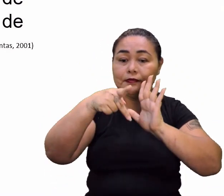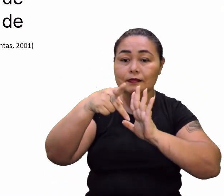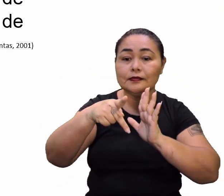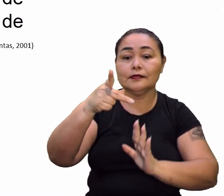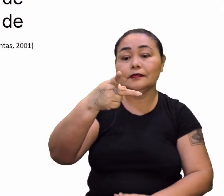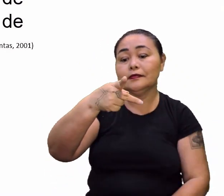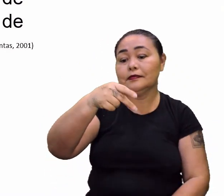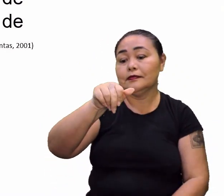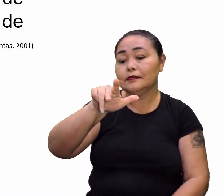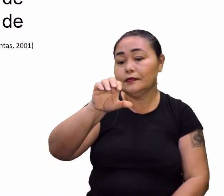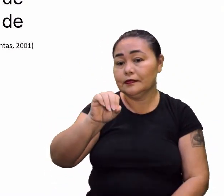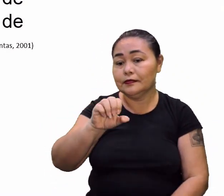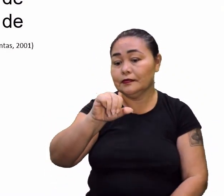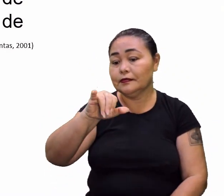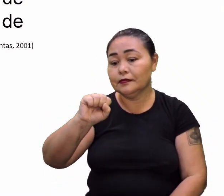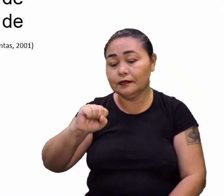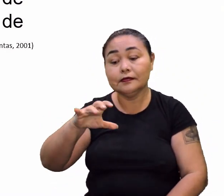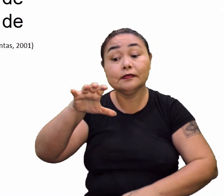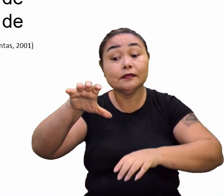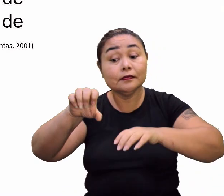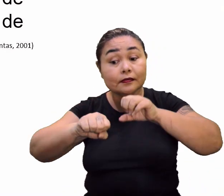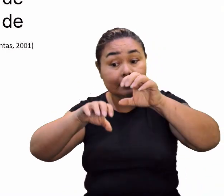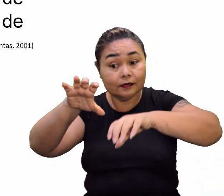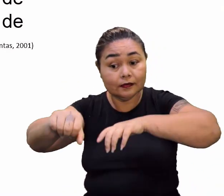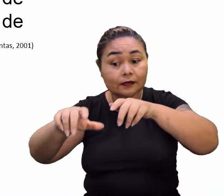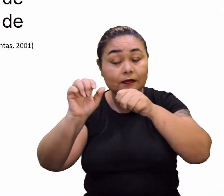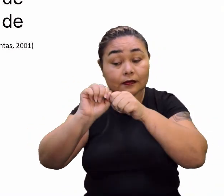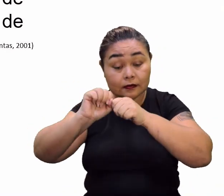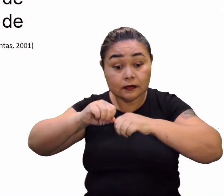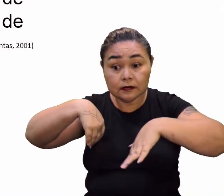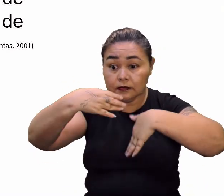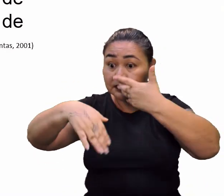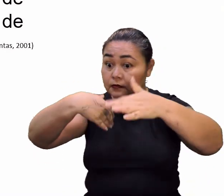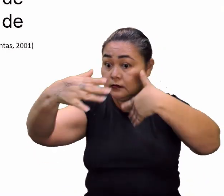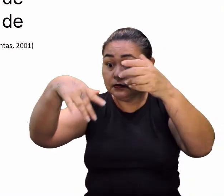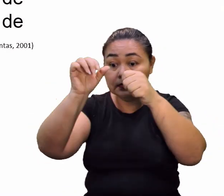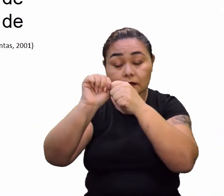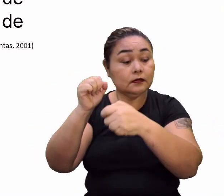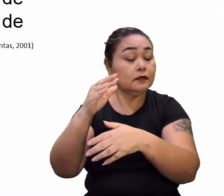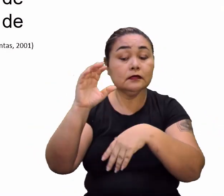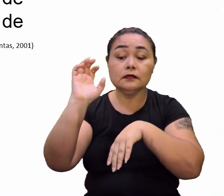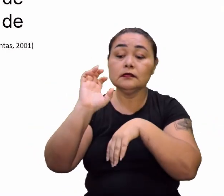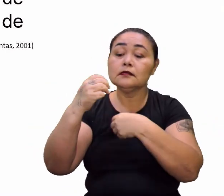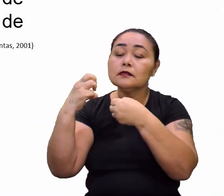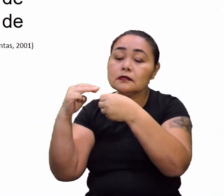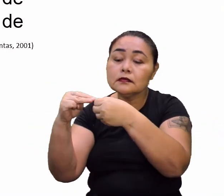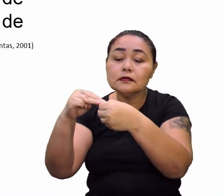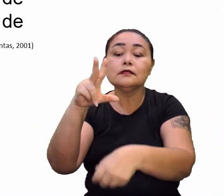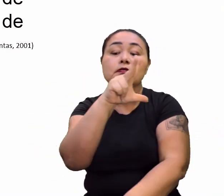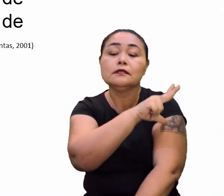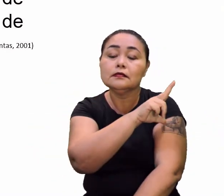Assis Ribeiro, de colonização, vai dar esse impulso para Vilhena aumentar o seu